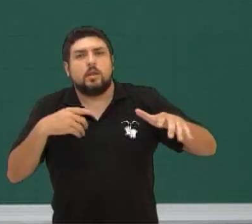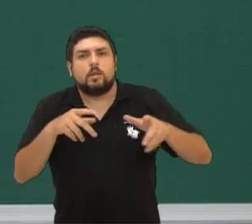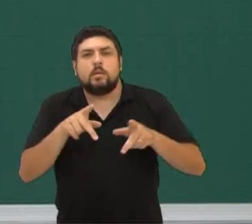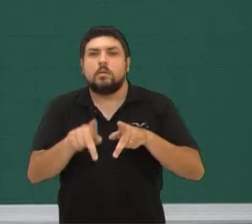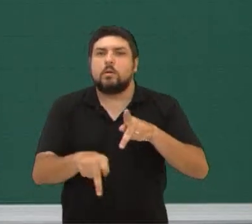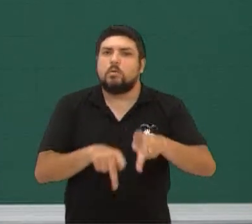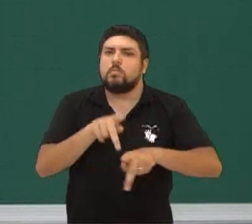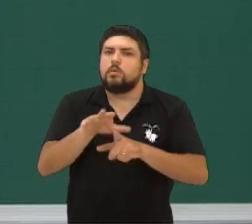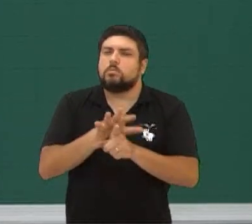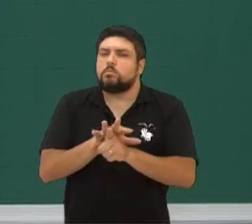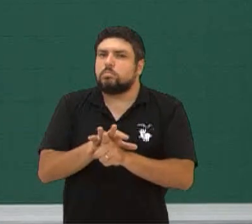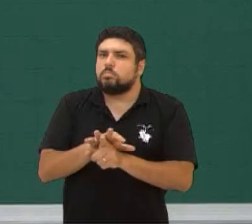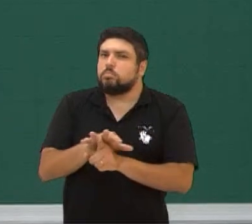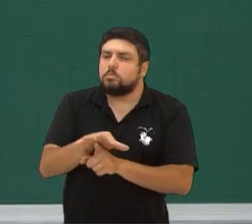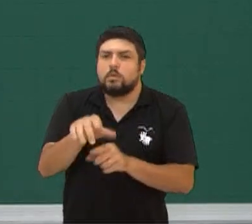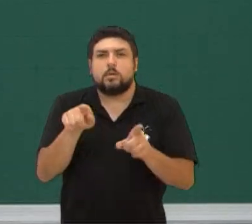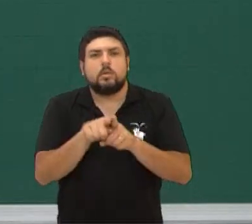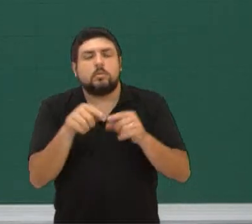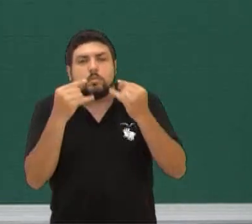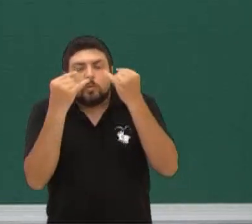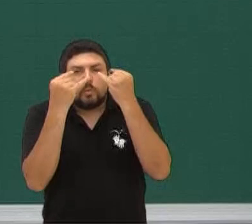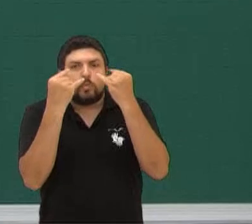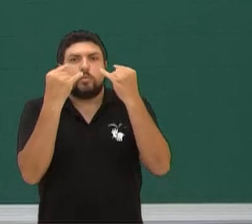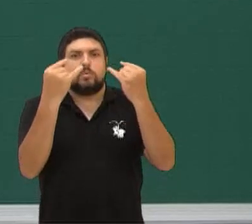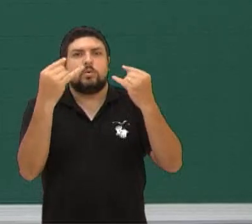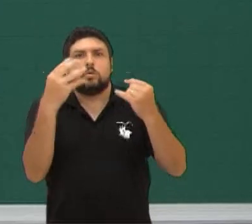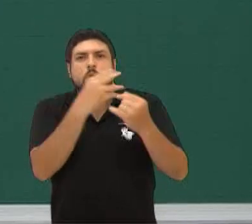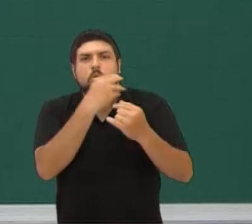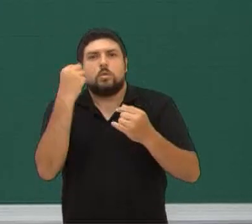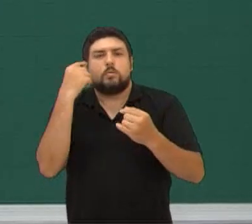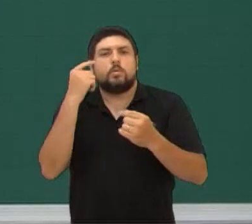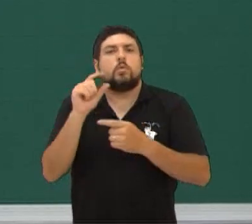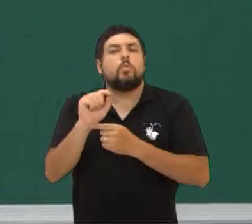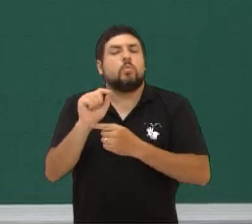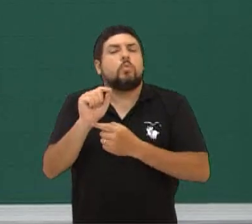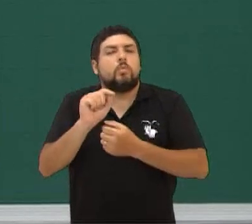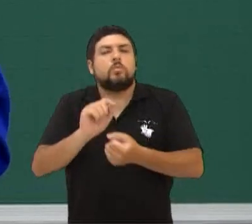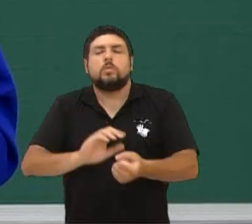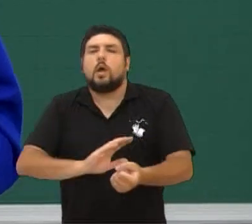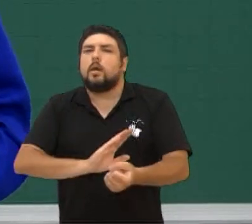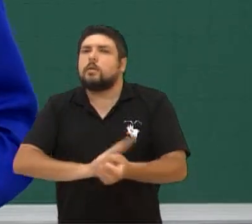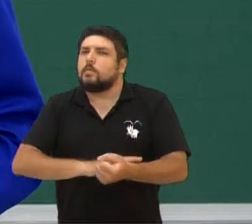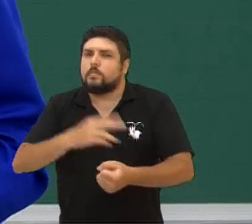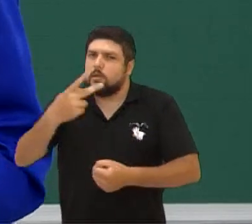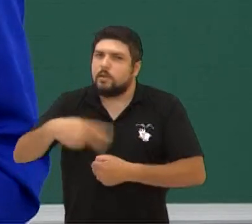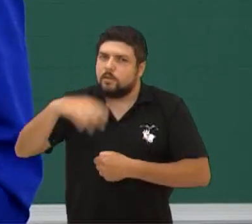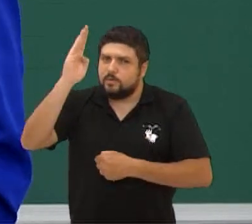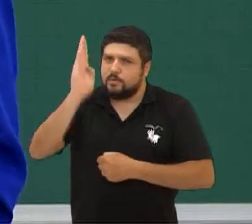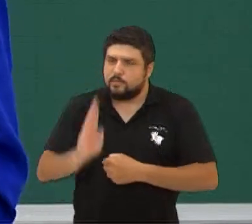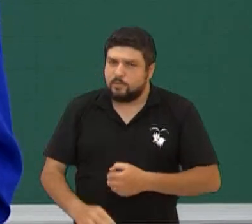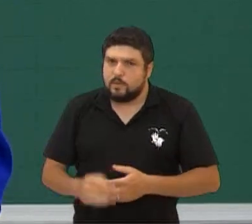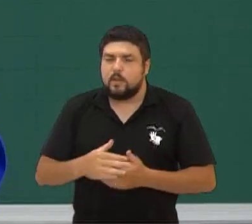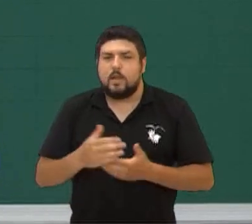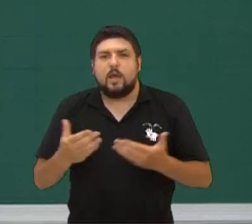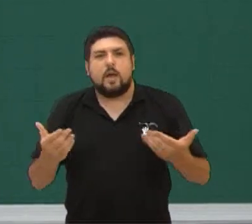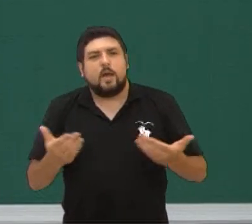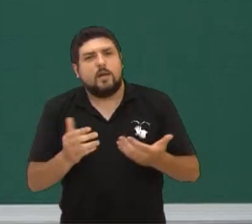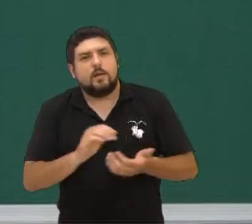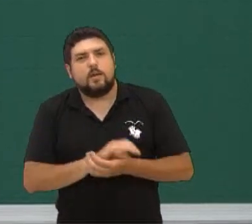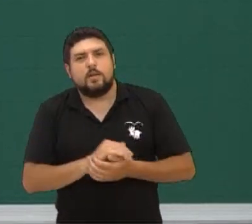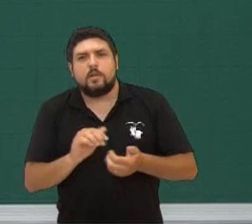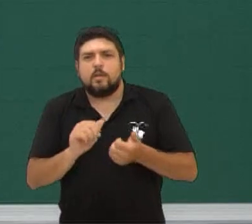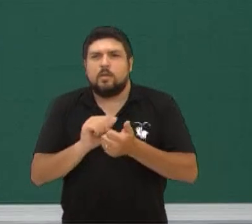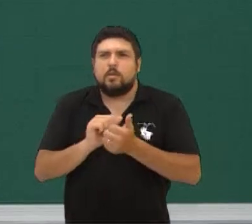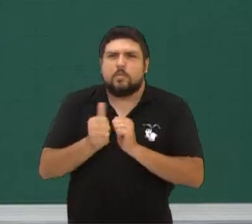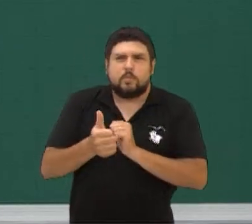popularizado, espetacularizado, né? A gente chama de mania nacional. E hoje é um esporte, a gente pode falar que está entre